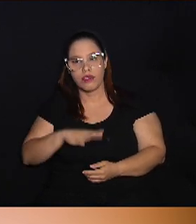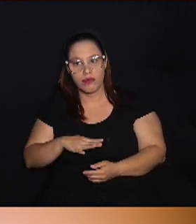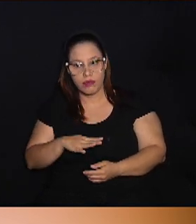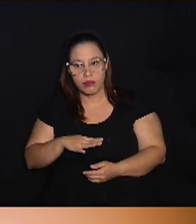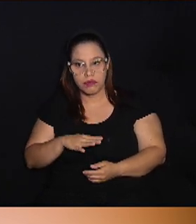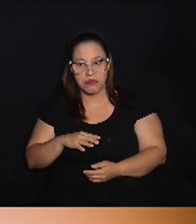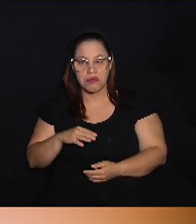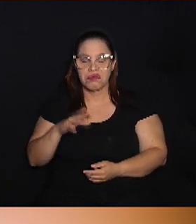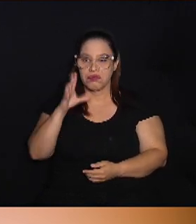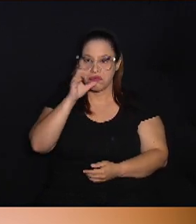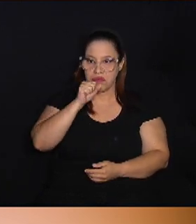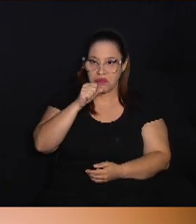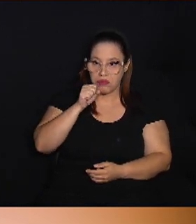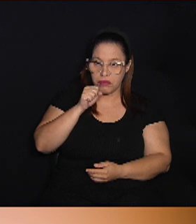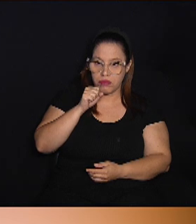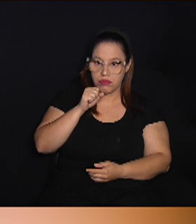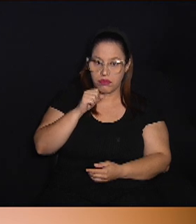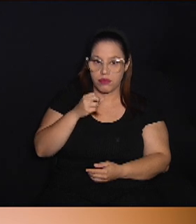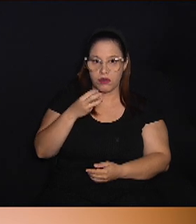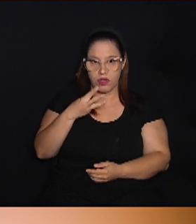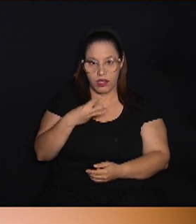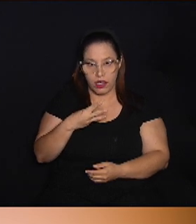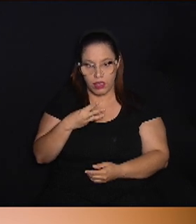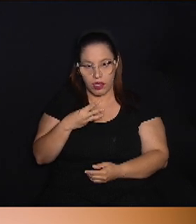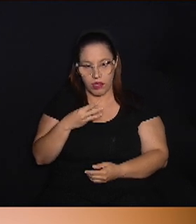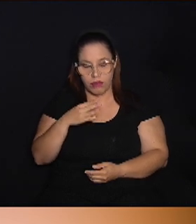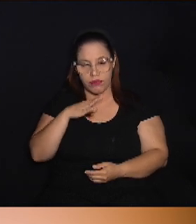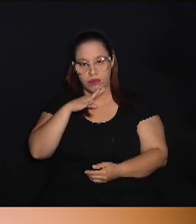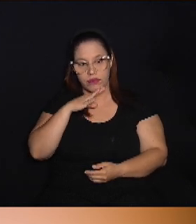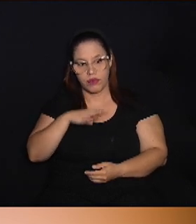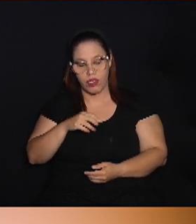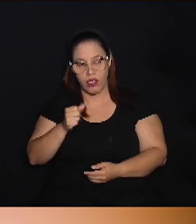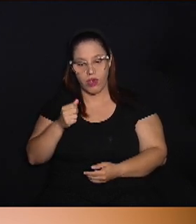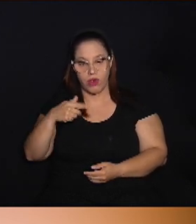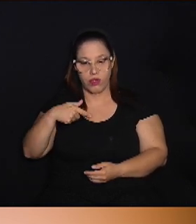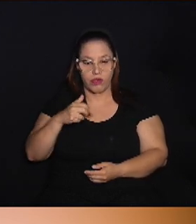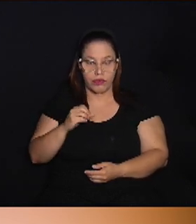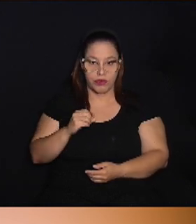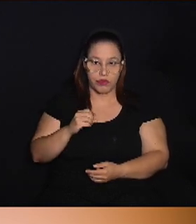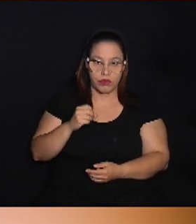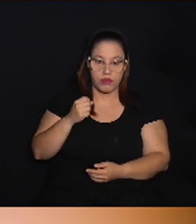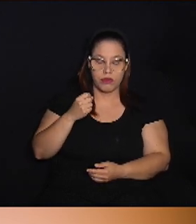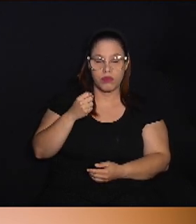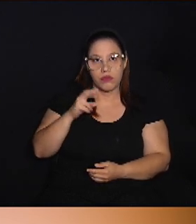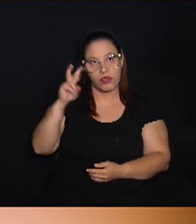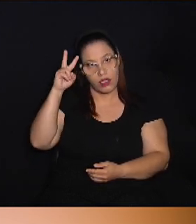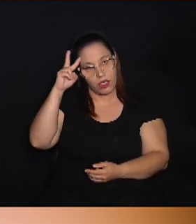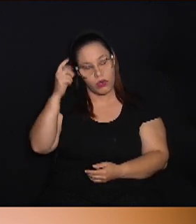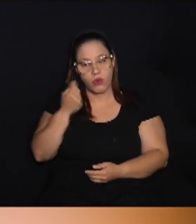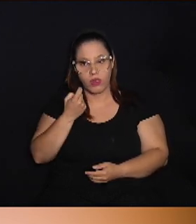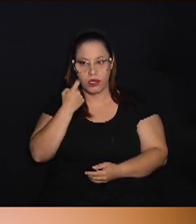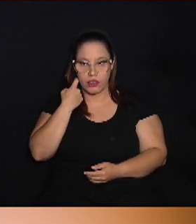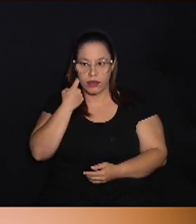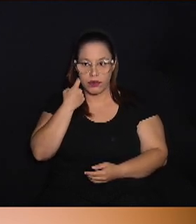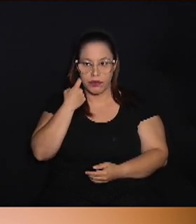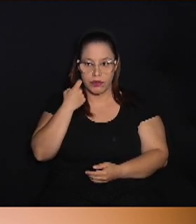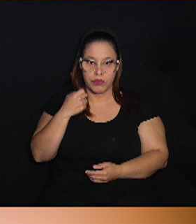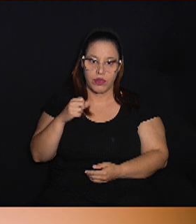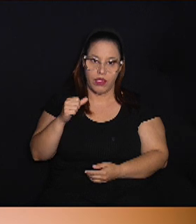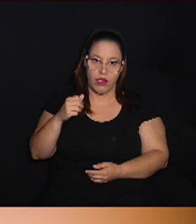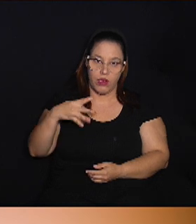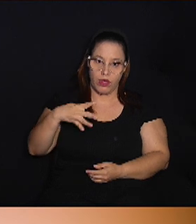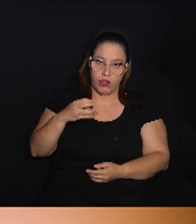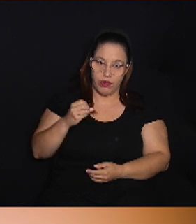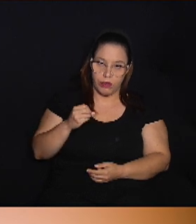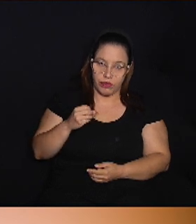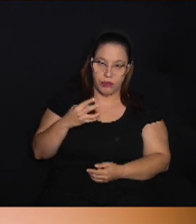o turno da tarde, que é das 3h até as 9h20 da noite, de segunda a sexta-feira, e das 9h40 às 4h